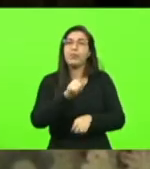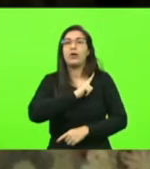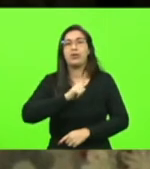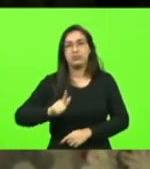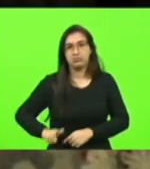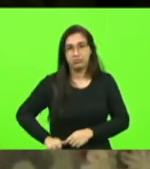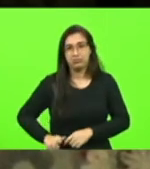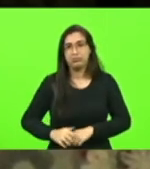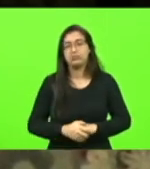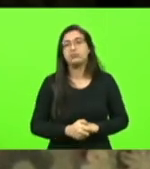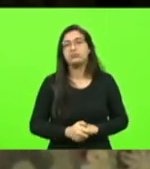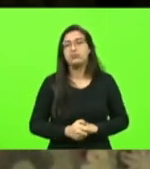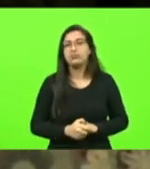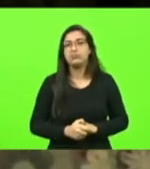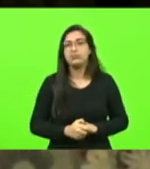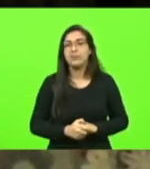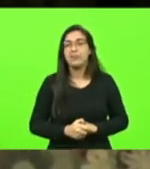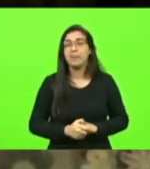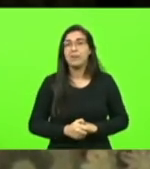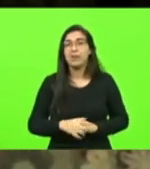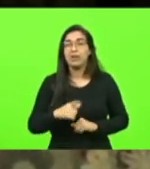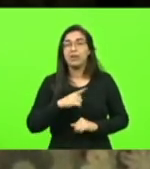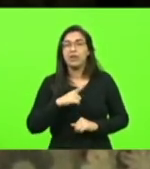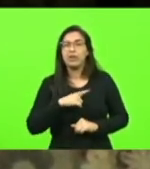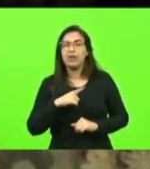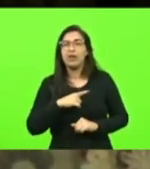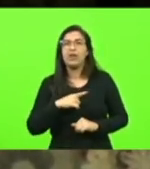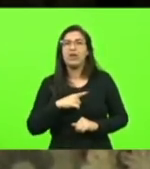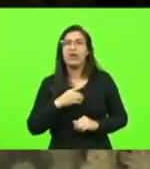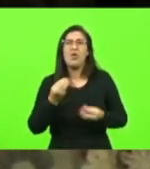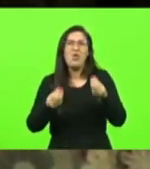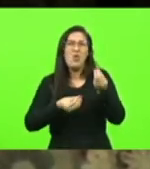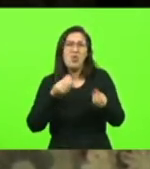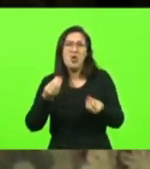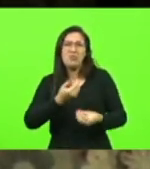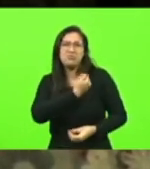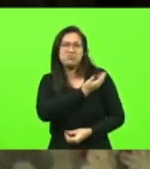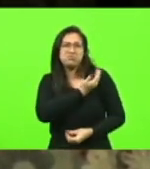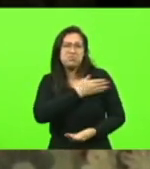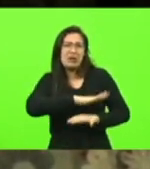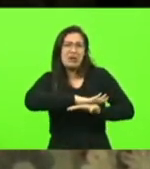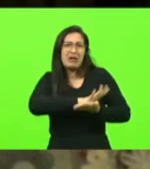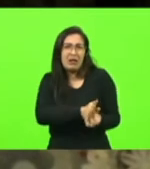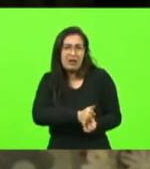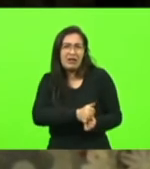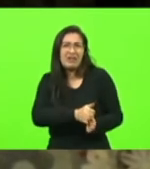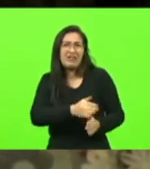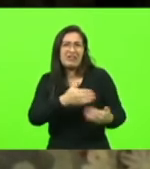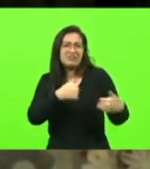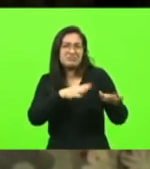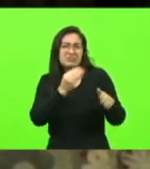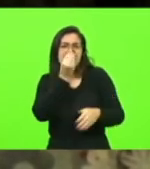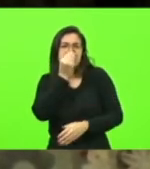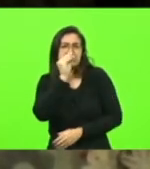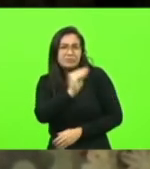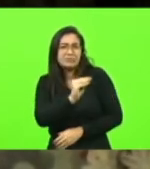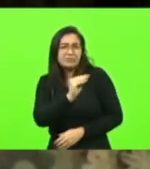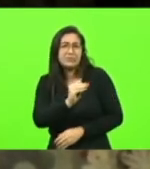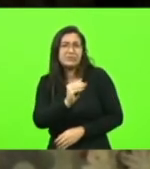Nós continuamos a reproduzir um modelo de educação racista, preconceituosa, discriminatória, baseada no